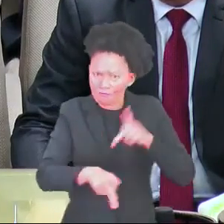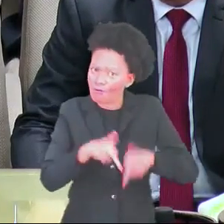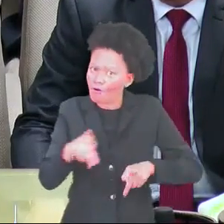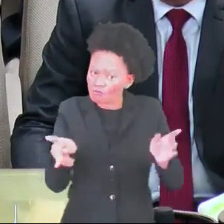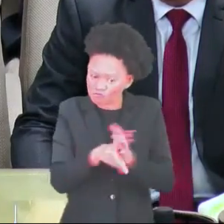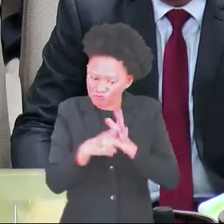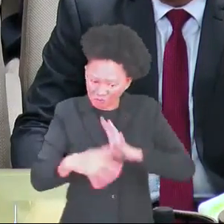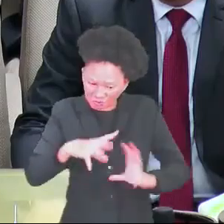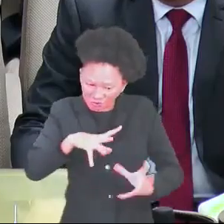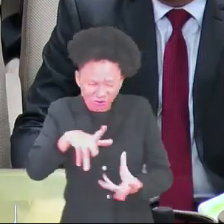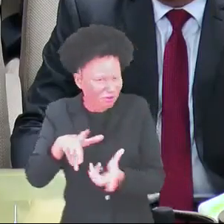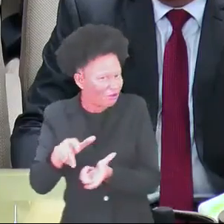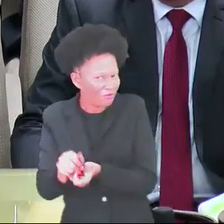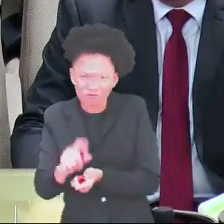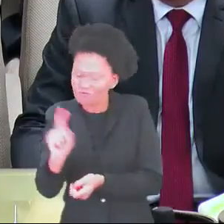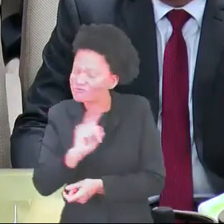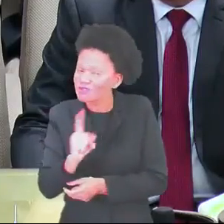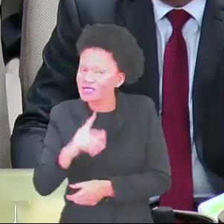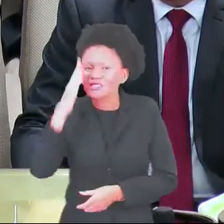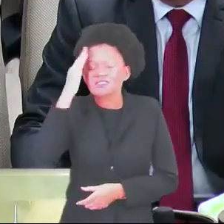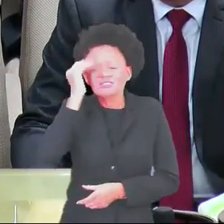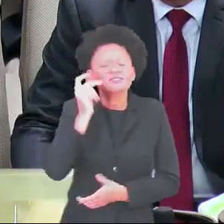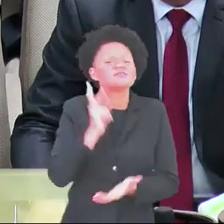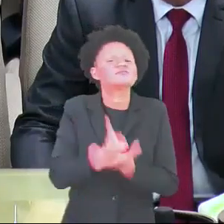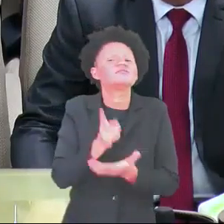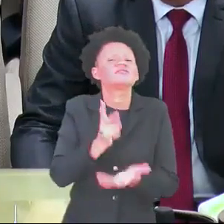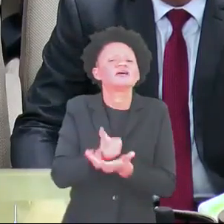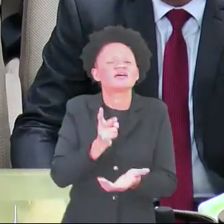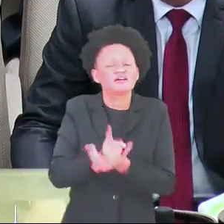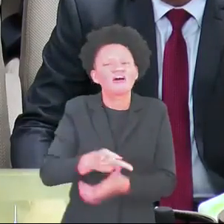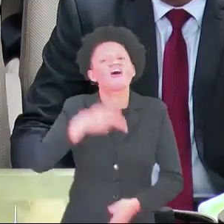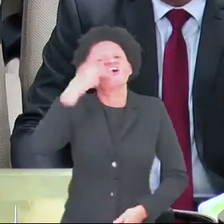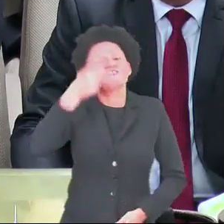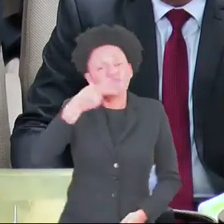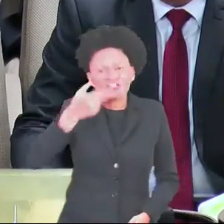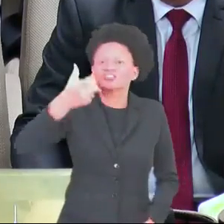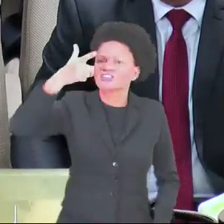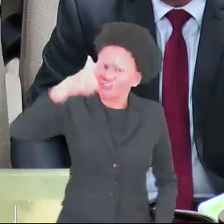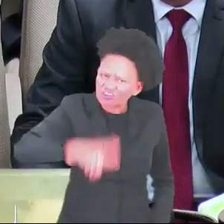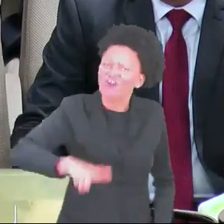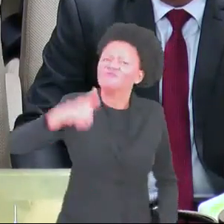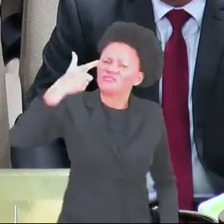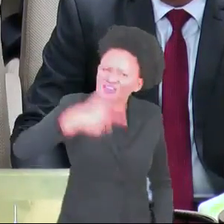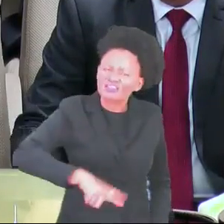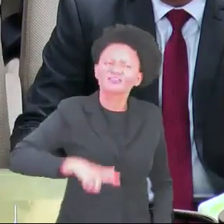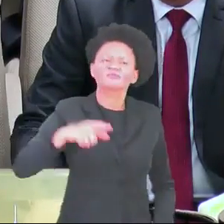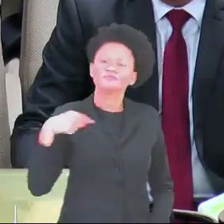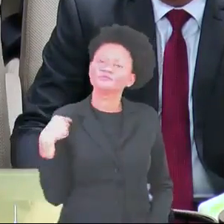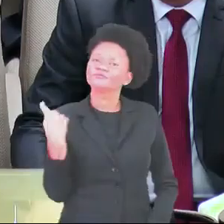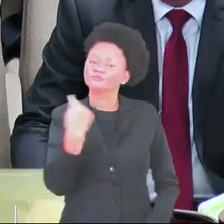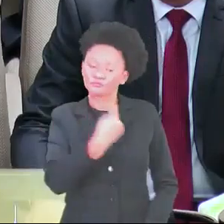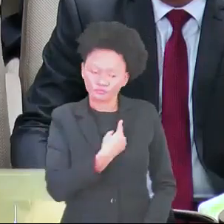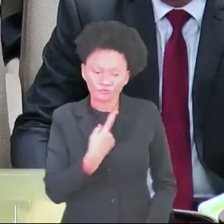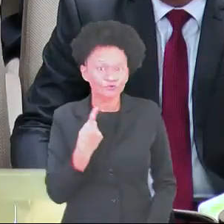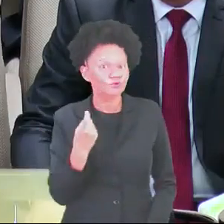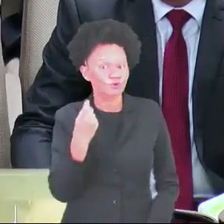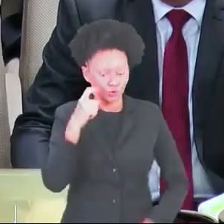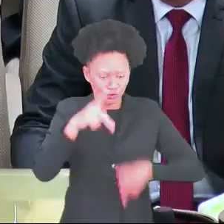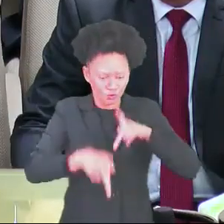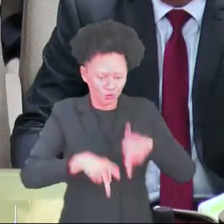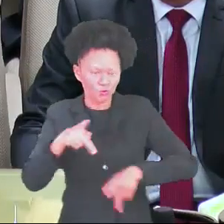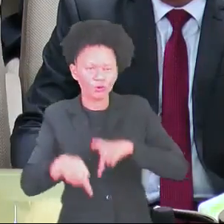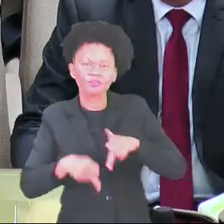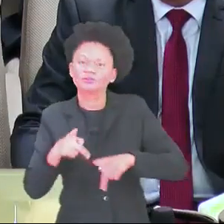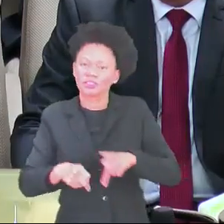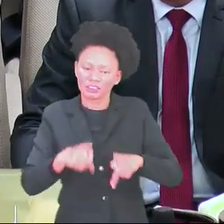mundo. Nós somos, quem sabe, sempre eu digo isso, eu reafirmo e falo muitas vezes, nós somos o único povo que tem que